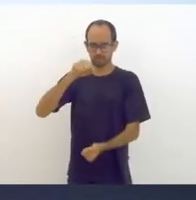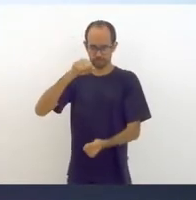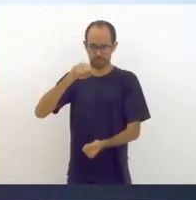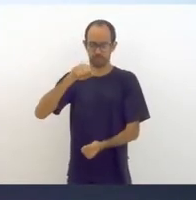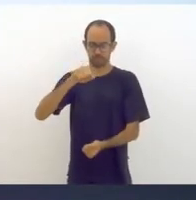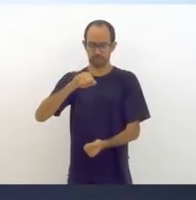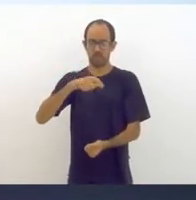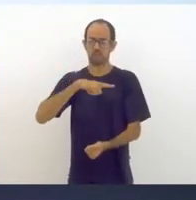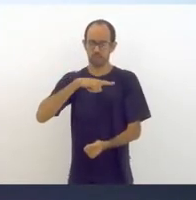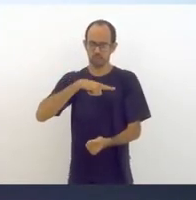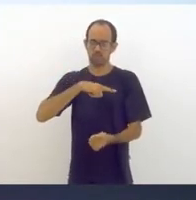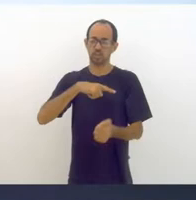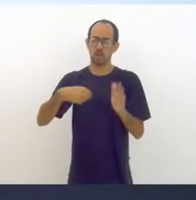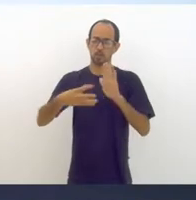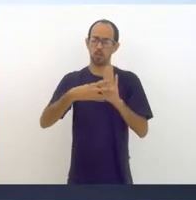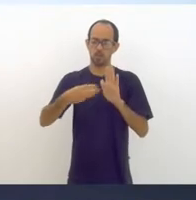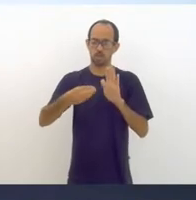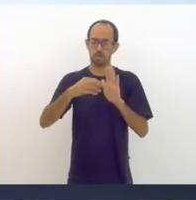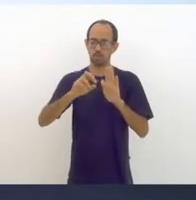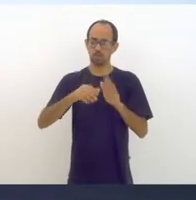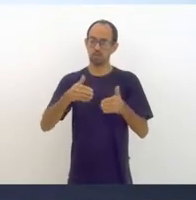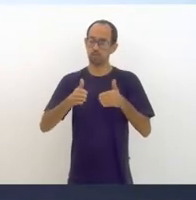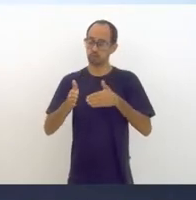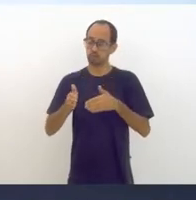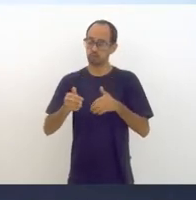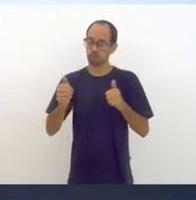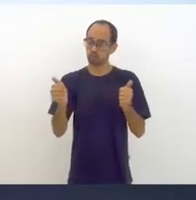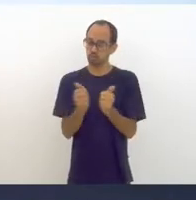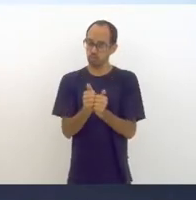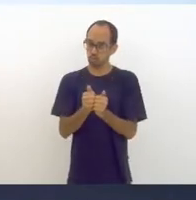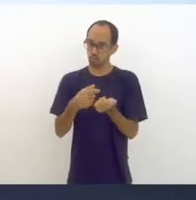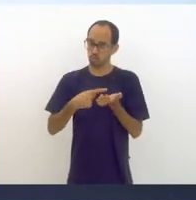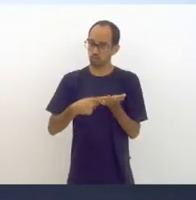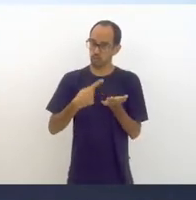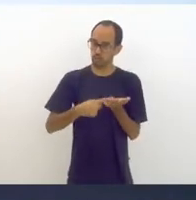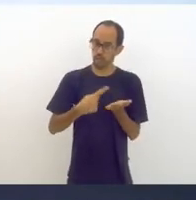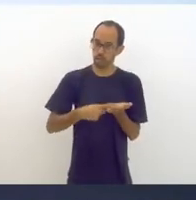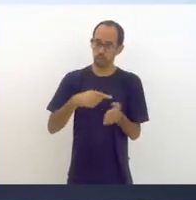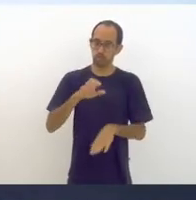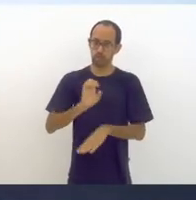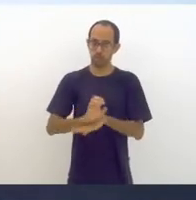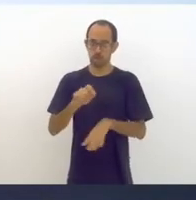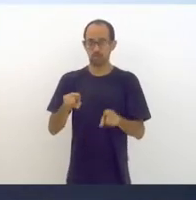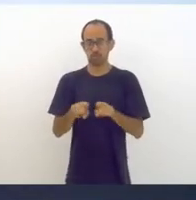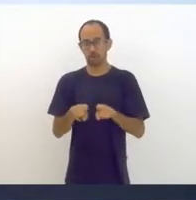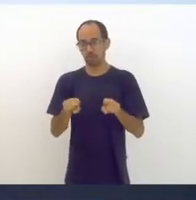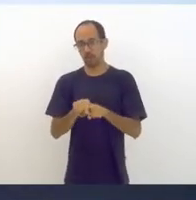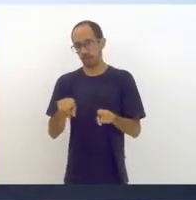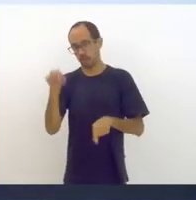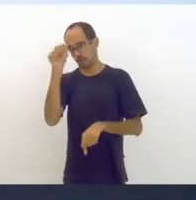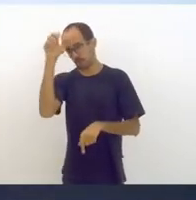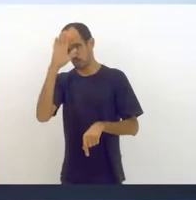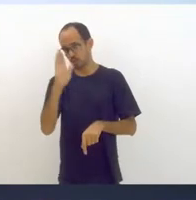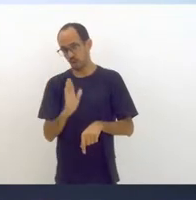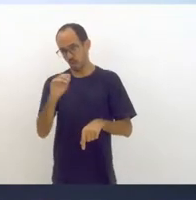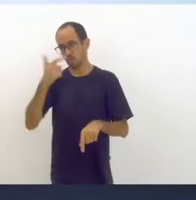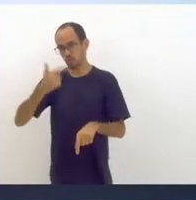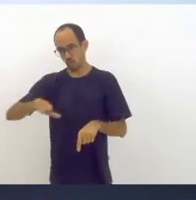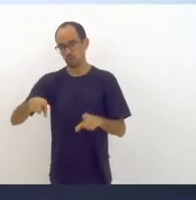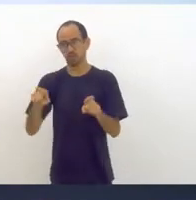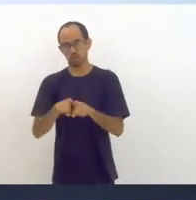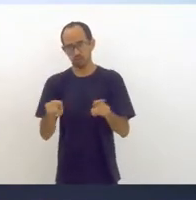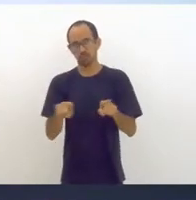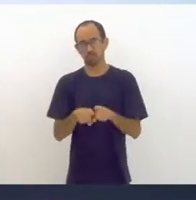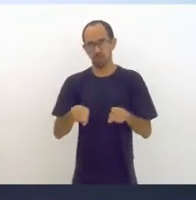métricas alinhadas não só ao Estado do Rio de Janeiro, mas no âmbito nacional e também métricas que